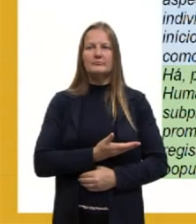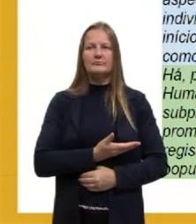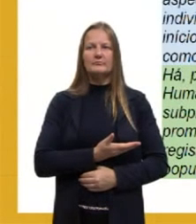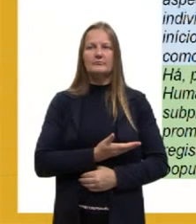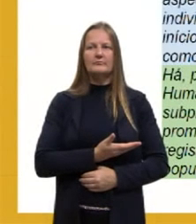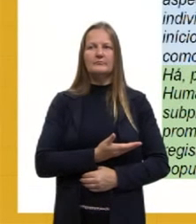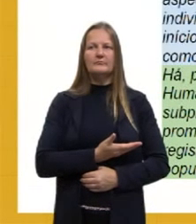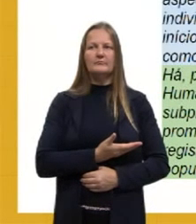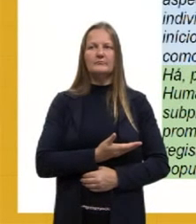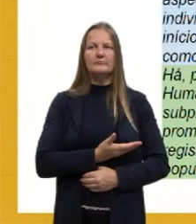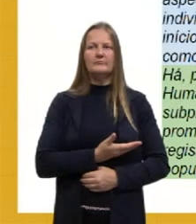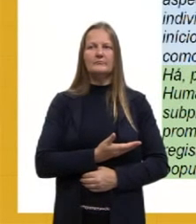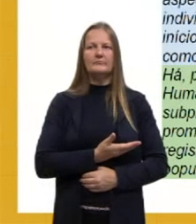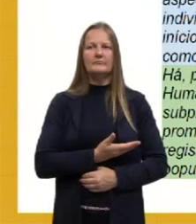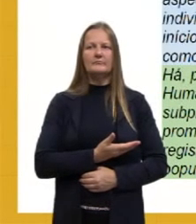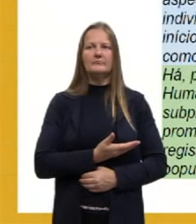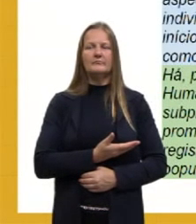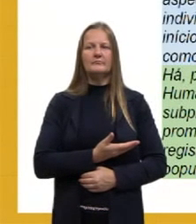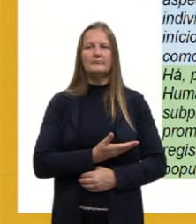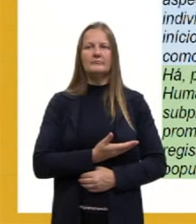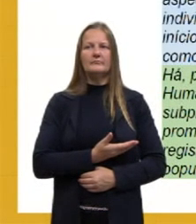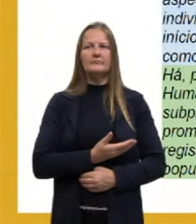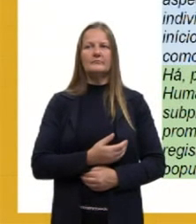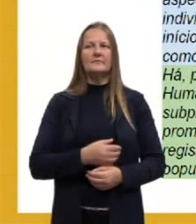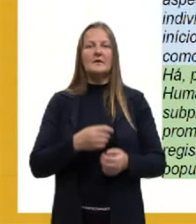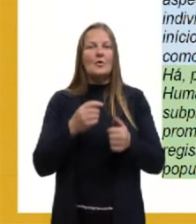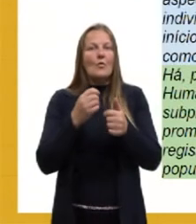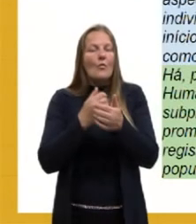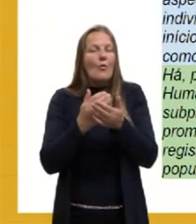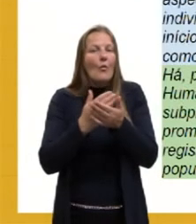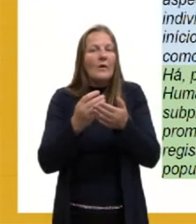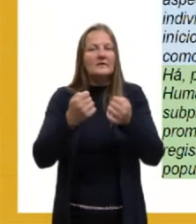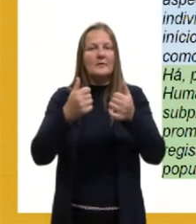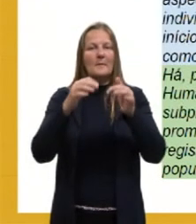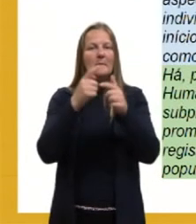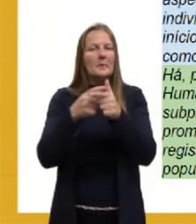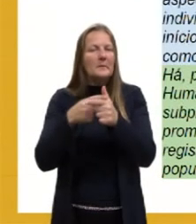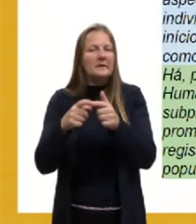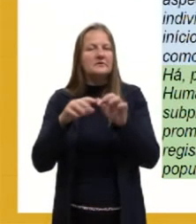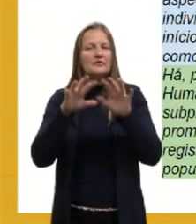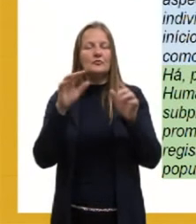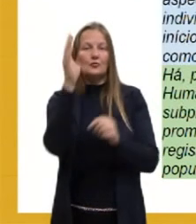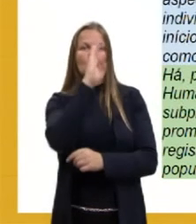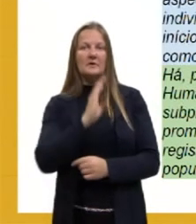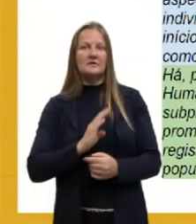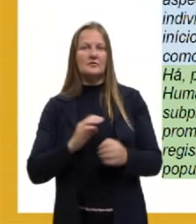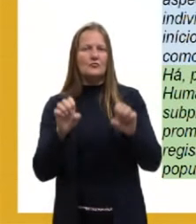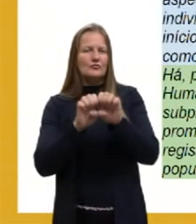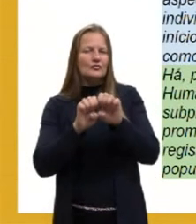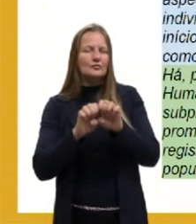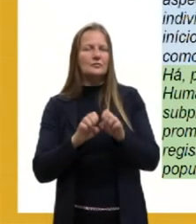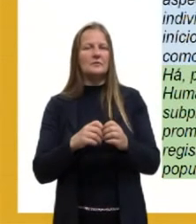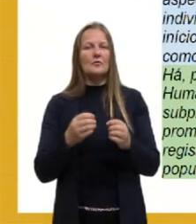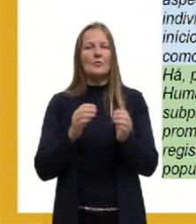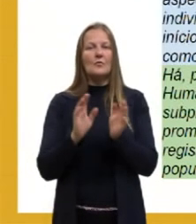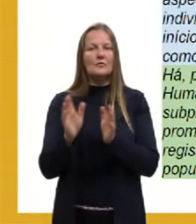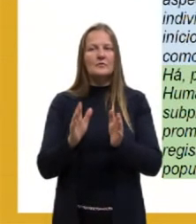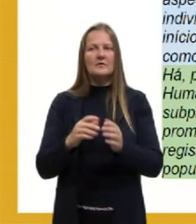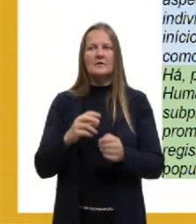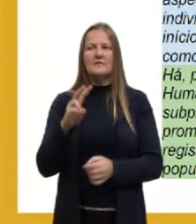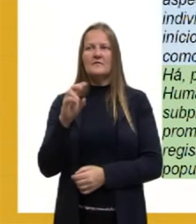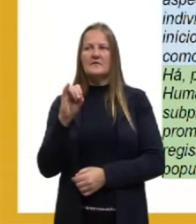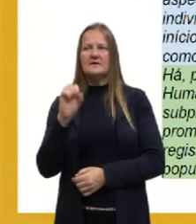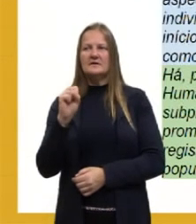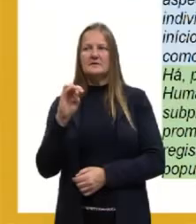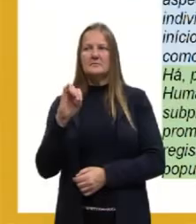a urgência de findar essa problemática notória na estrutura do Brasil e vai terminar em invisibilidade